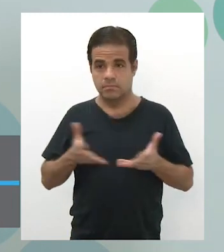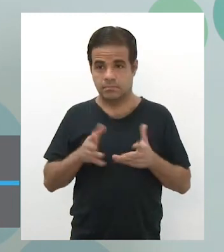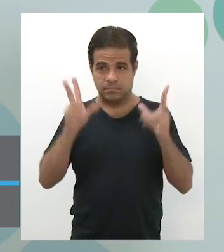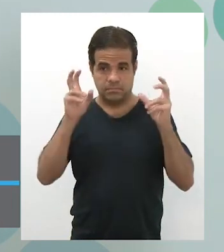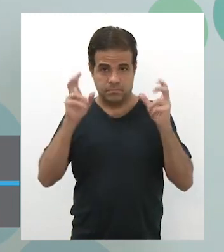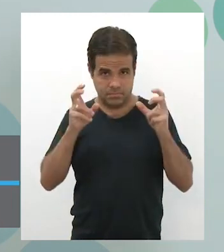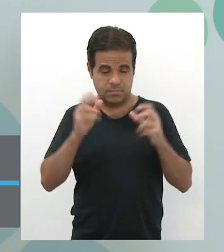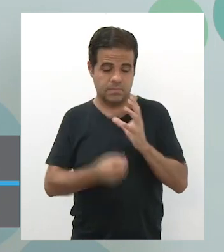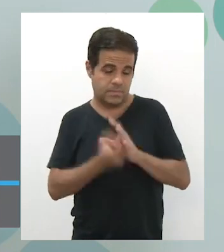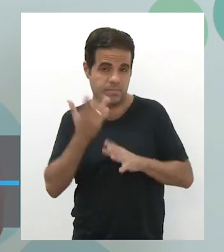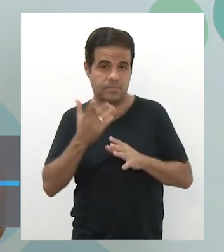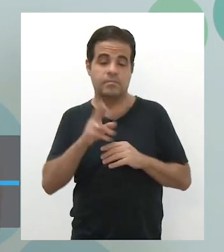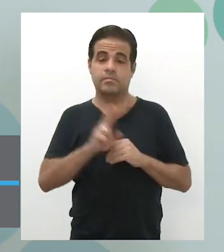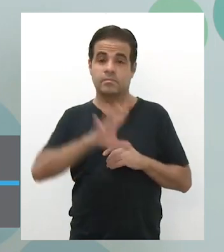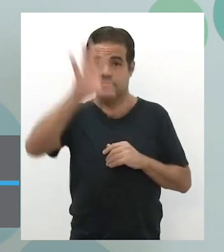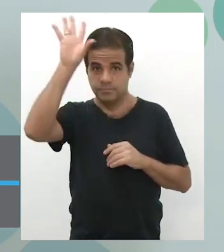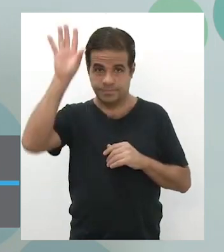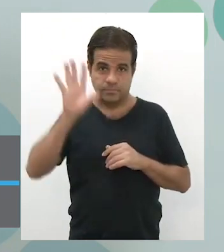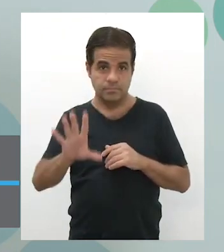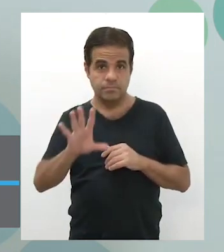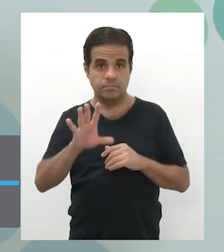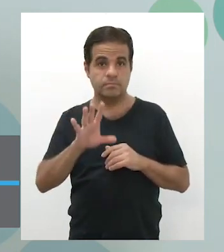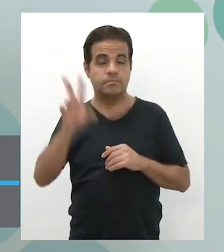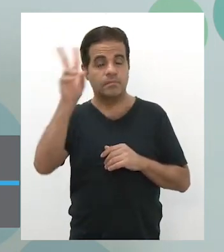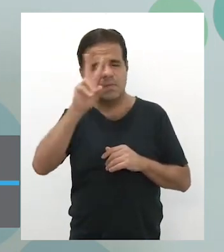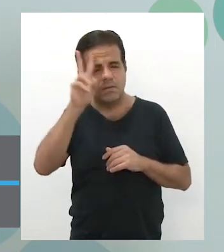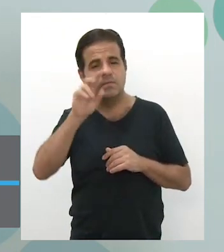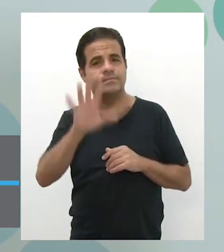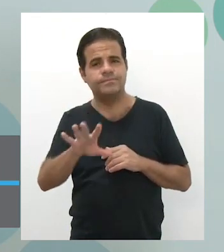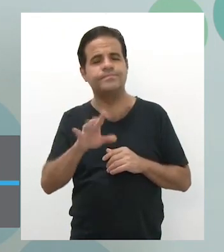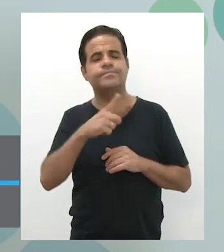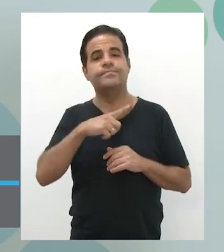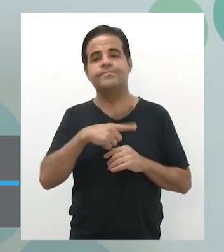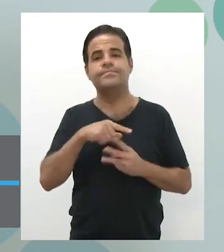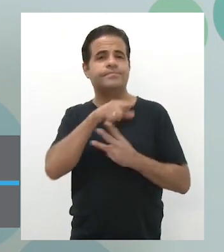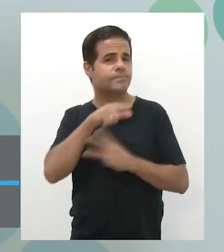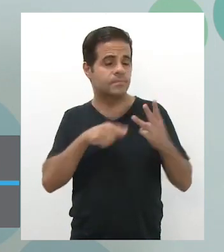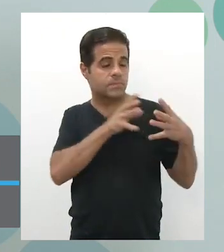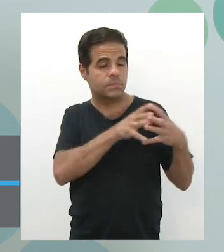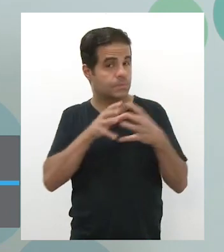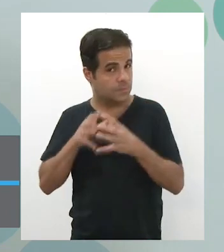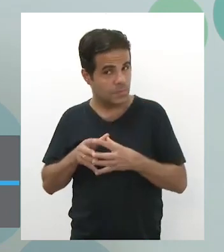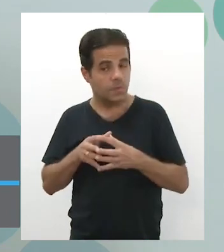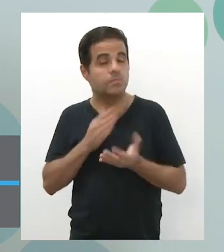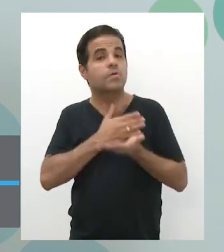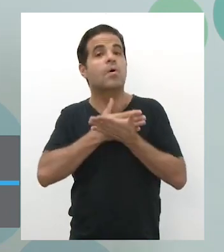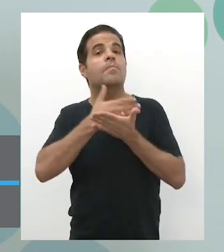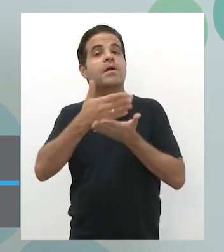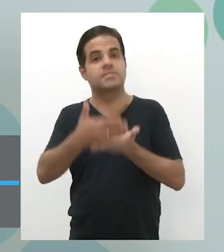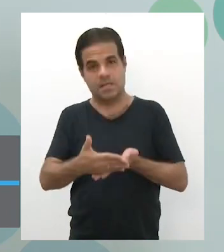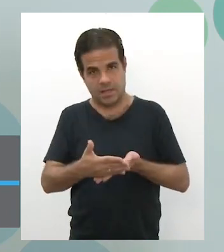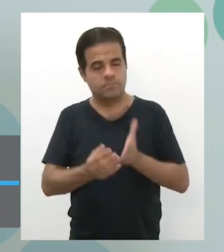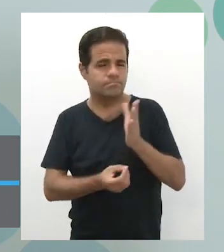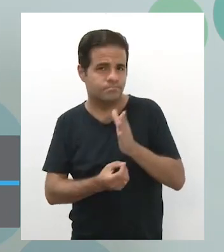sobre a fundação de Roma, mas do ponto de vista histórico. Então, nós temos aí 3 grupos que começaram